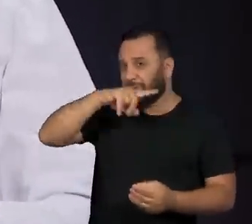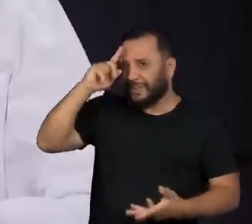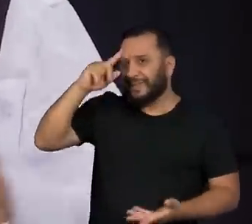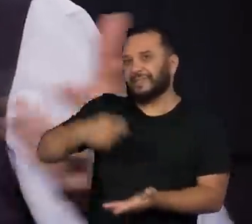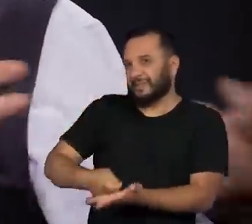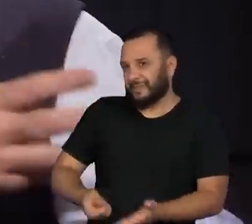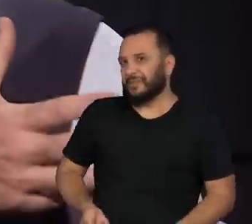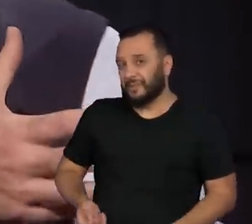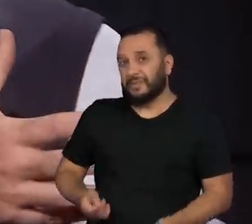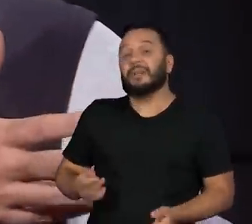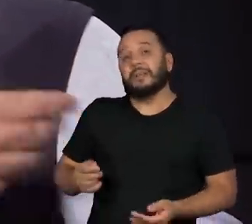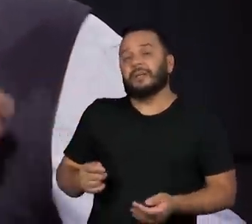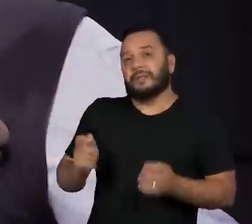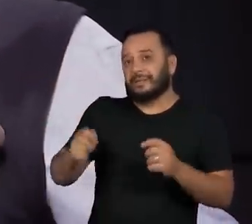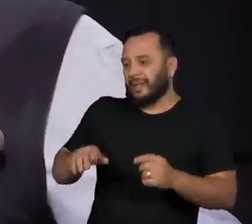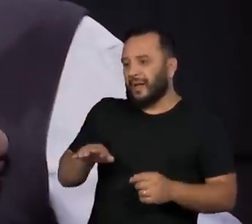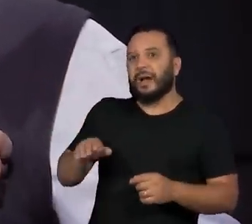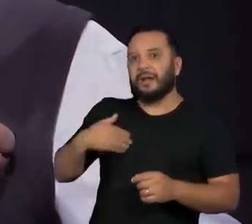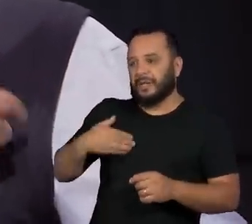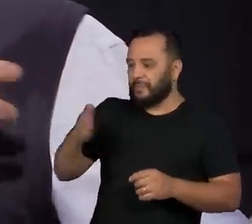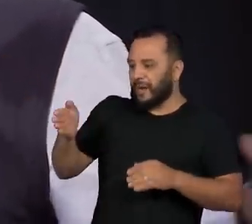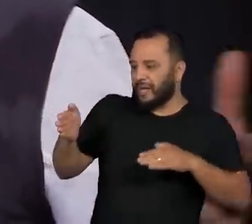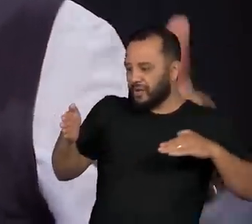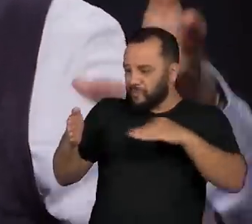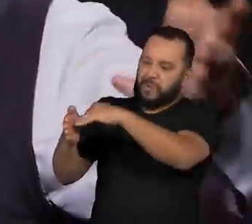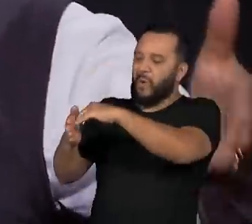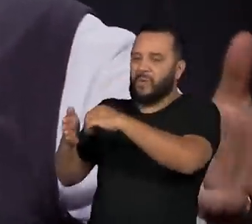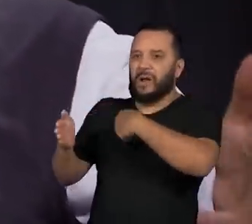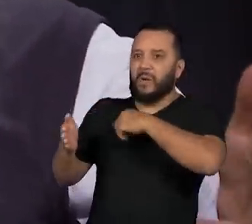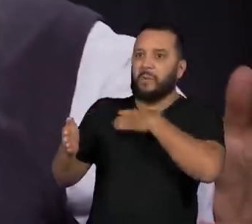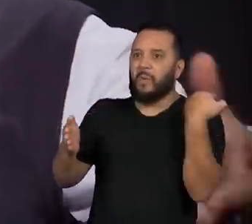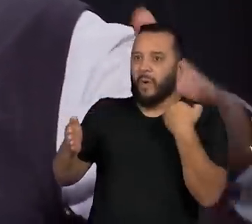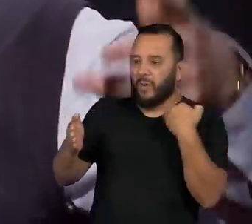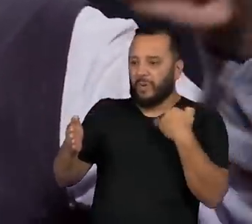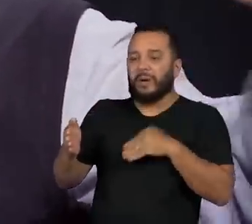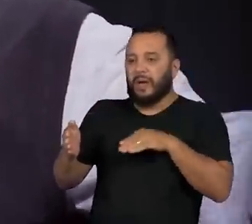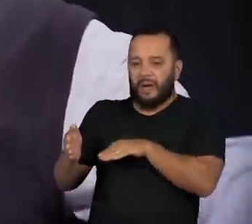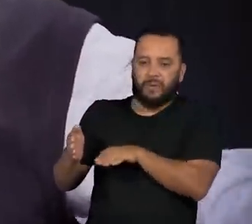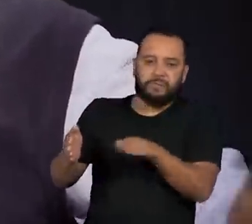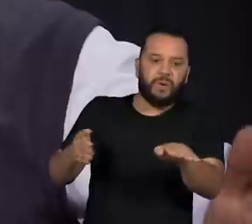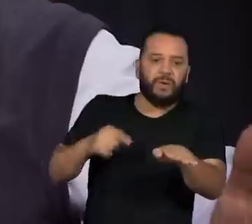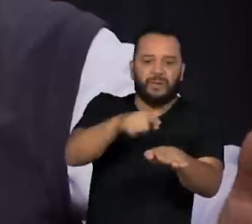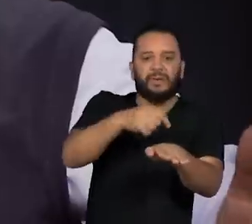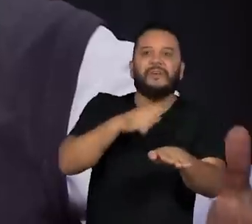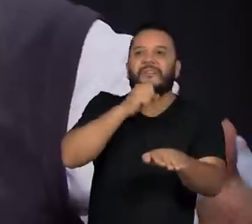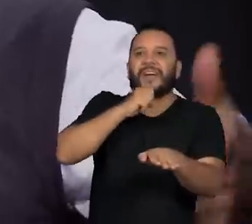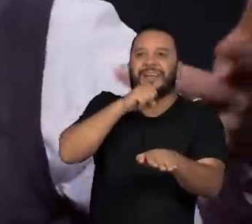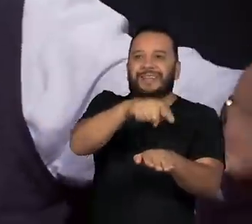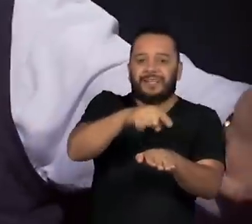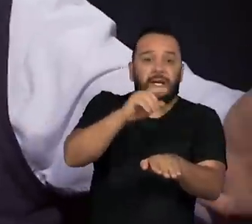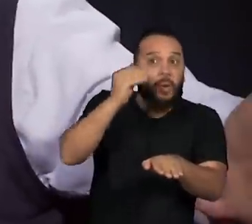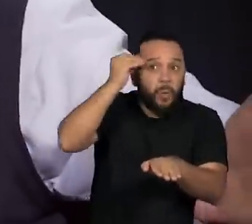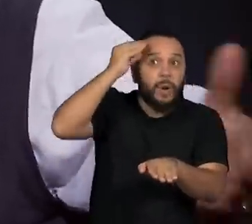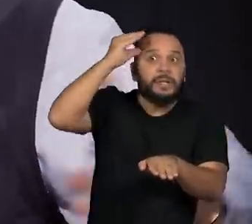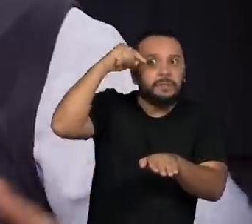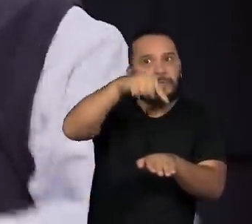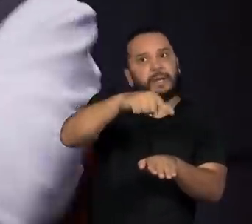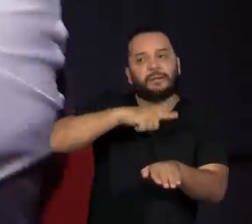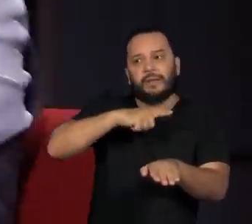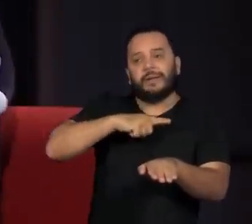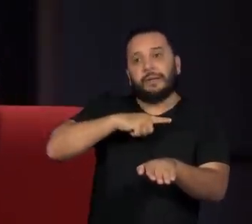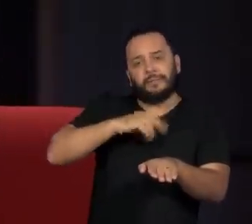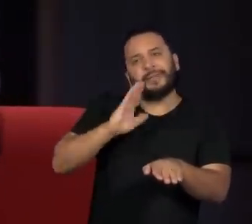Você preferia jogar na parede você é memória Ou você prefere atrapalhar a velhinha e perder todo o cabelão do conhecimento que ela tem mas ela já viveu